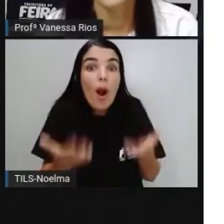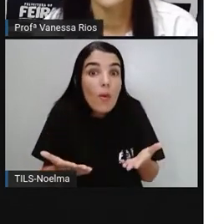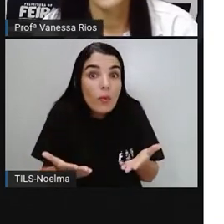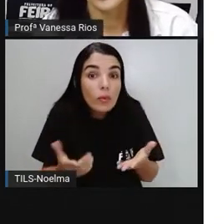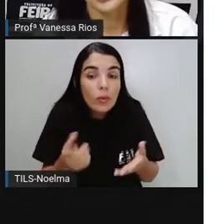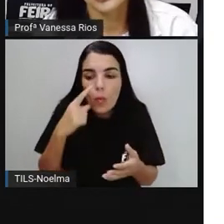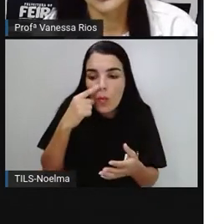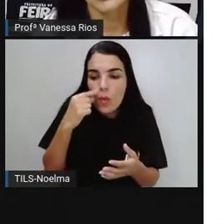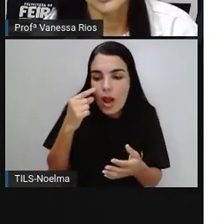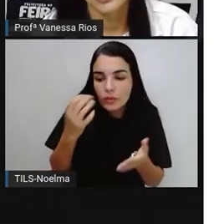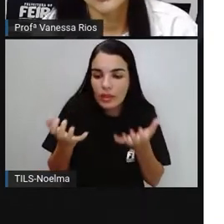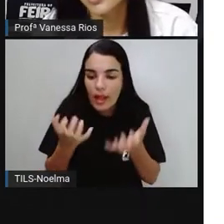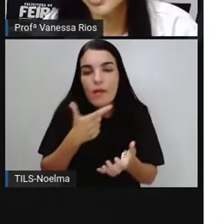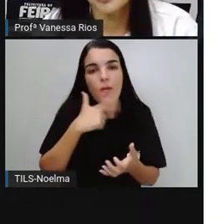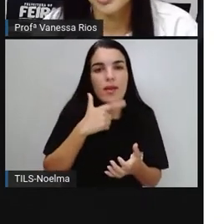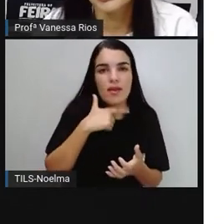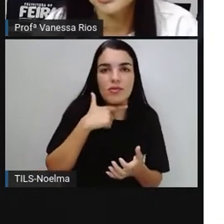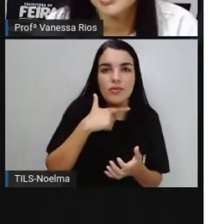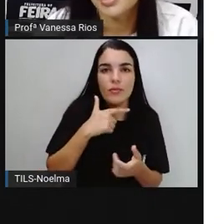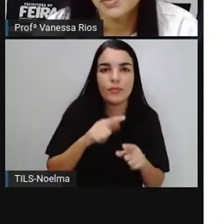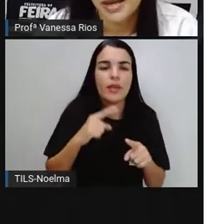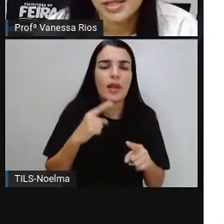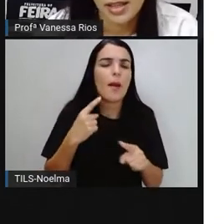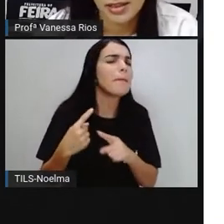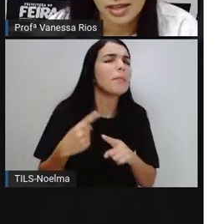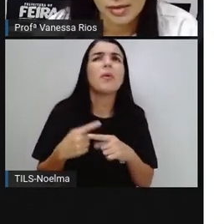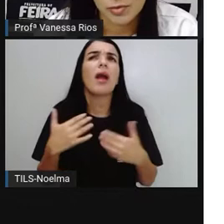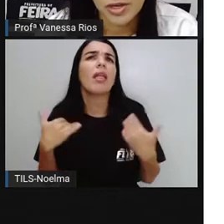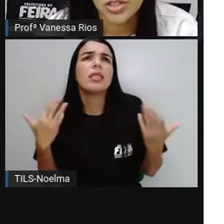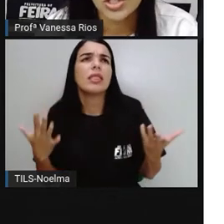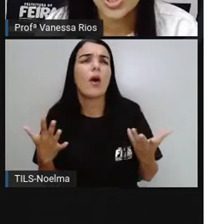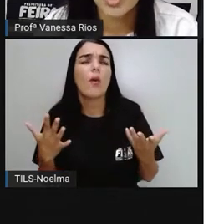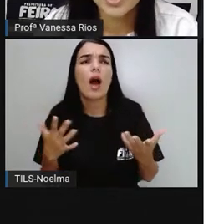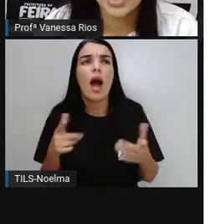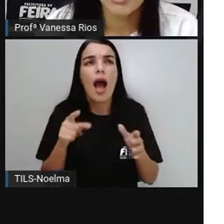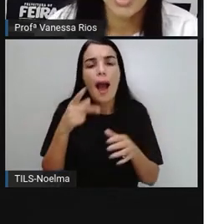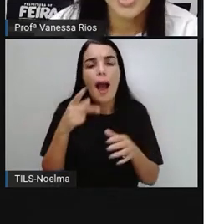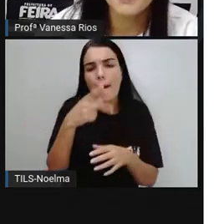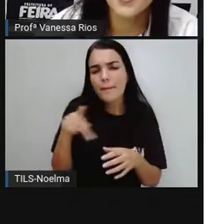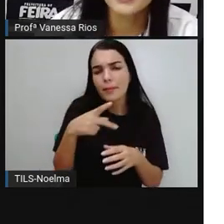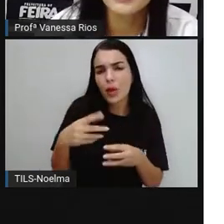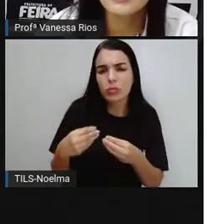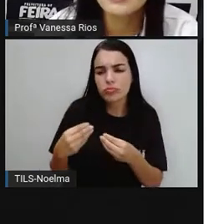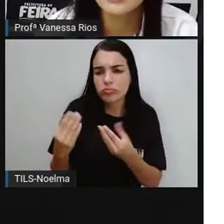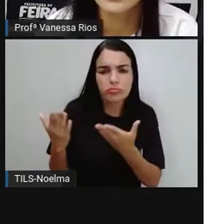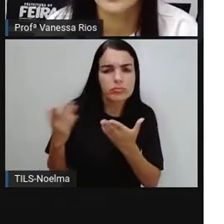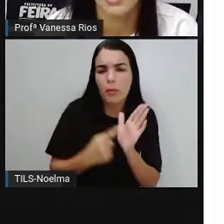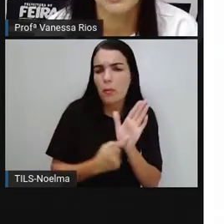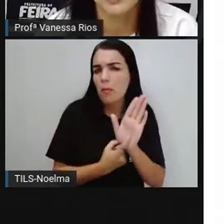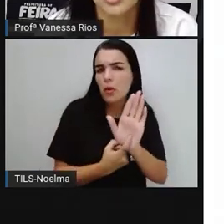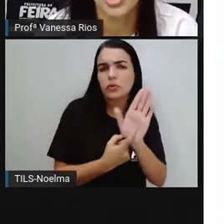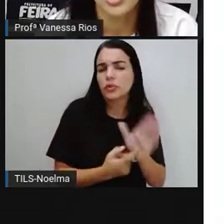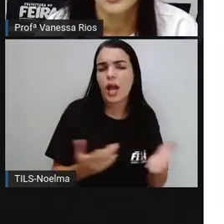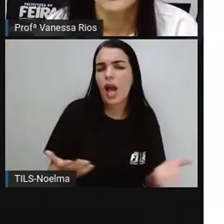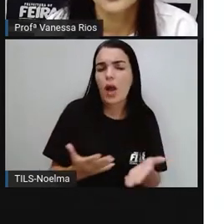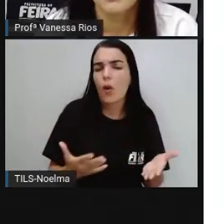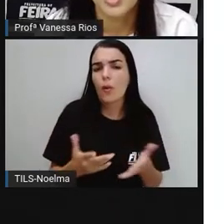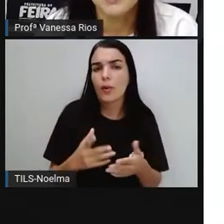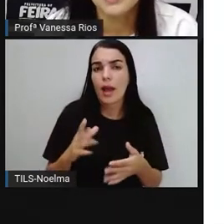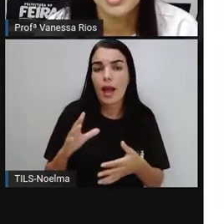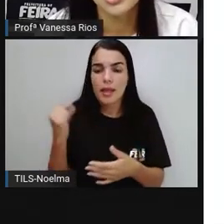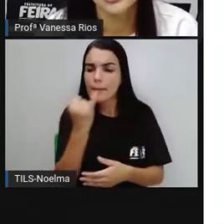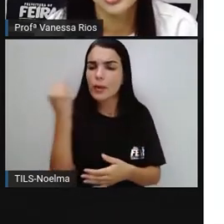é o queijo. Por que que a Pro trouxe esse passatempo? Para a gente observar a importância dos mapas, né?